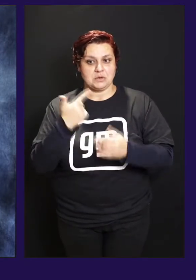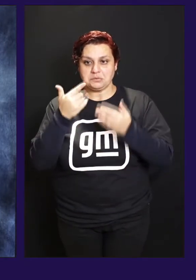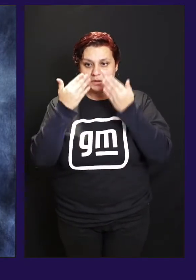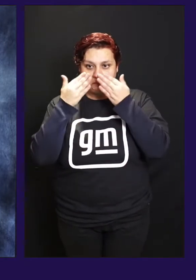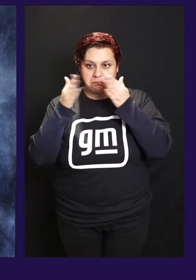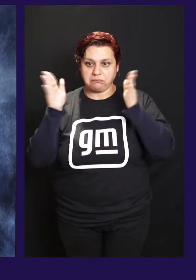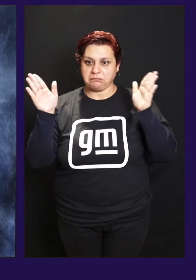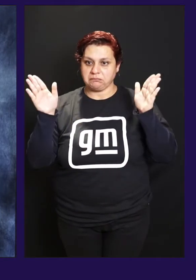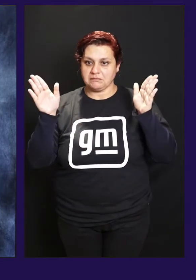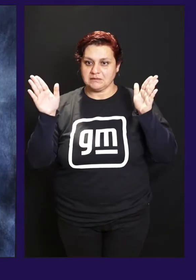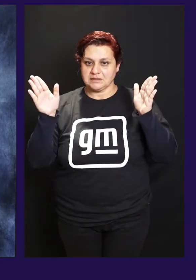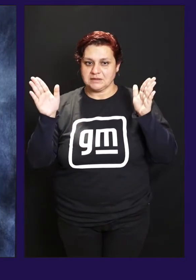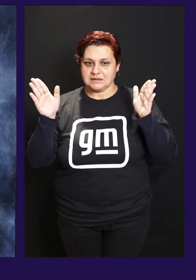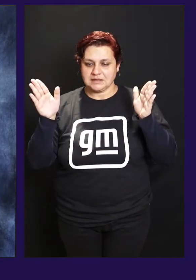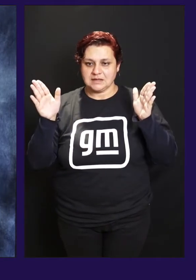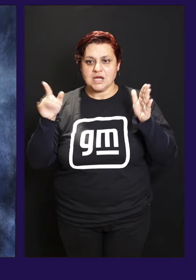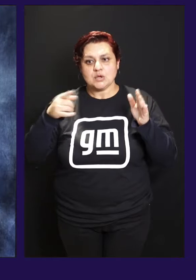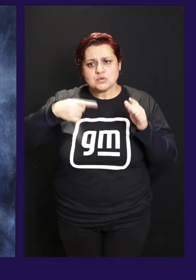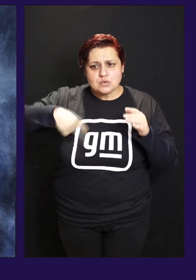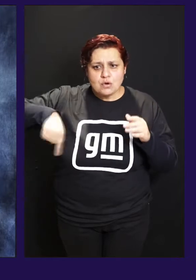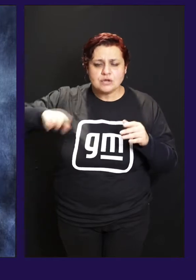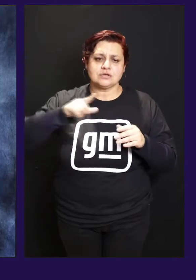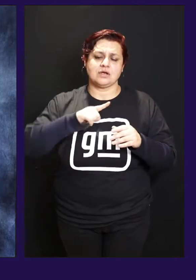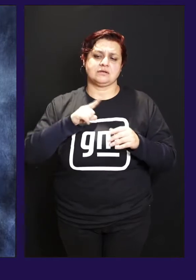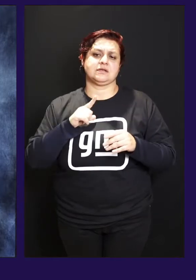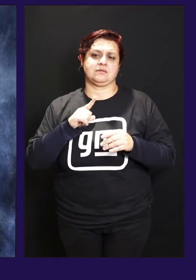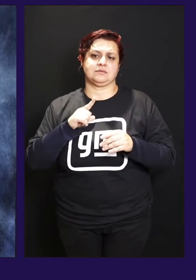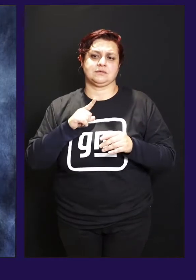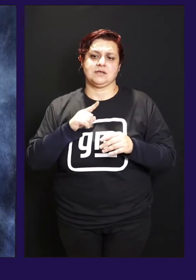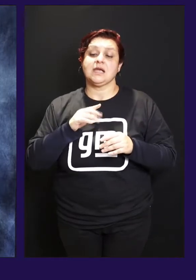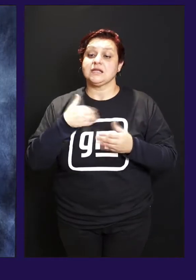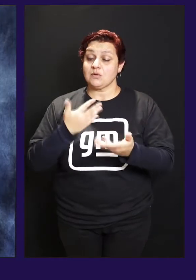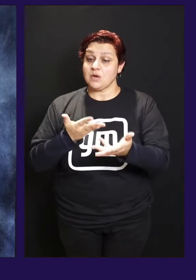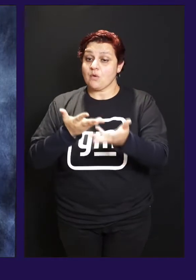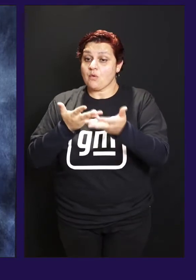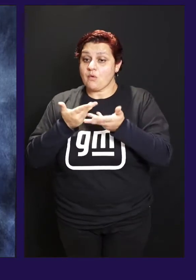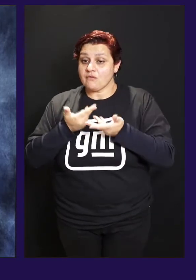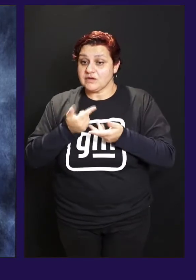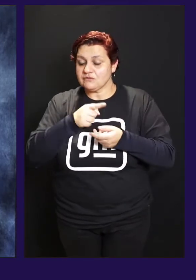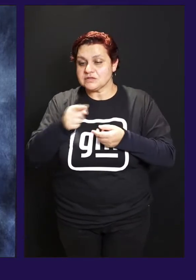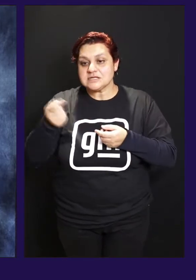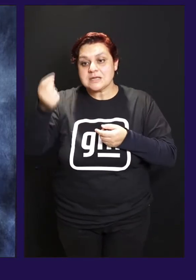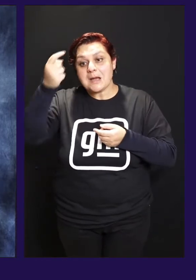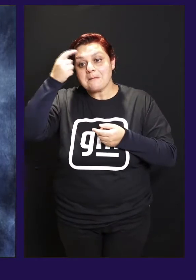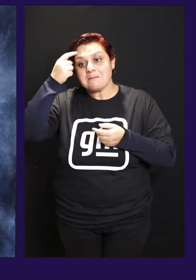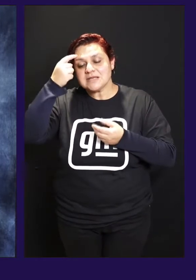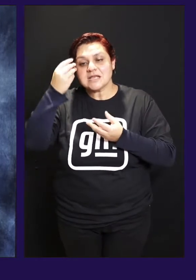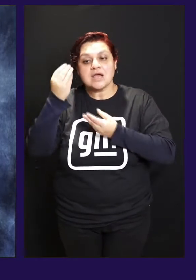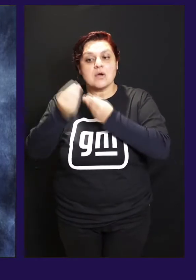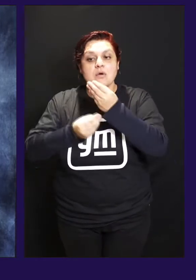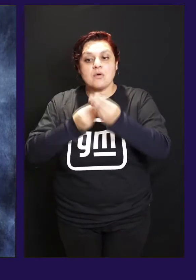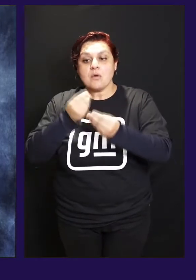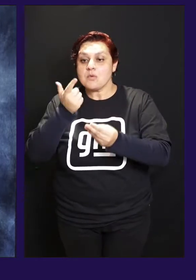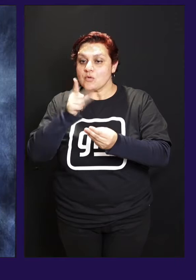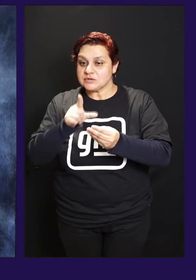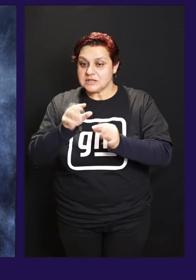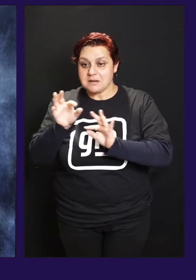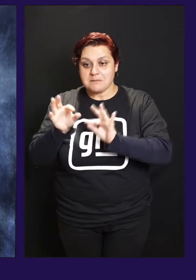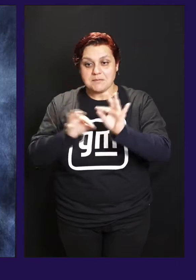para pessoas com deficiência, mas que funcionem para todo mundo. E a ideia é simples. Já existe hoje no mundo o conceito de